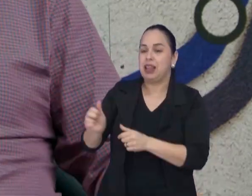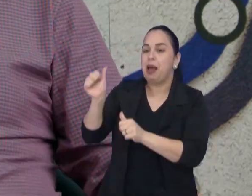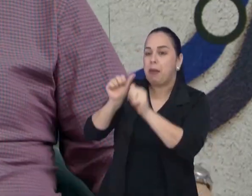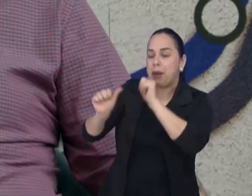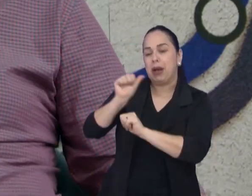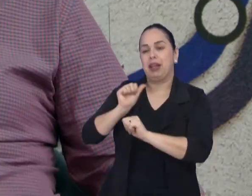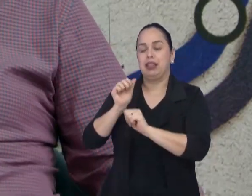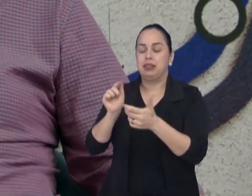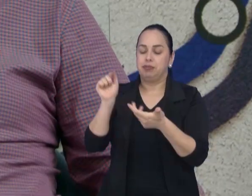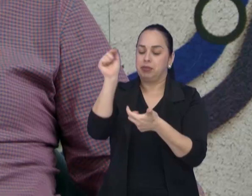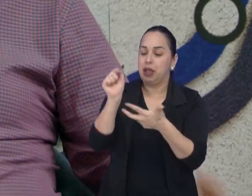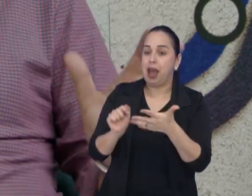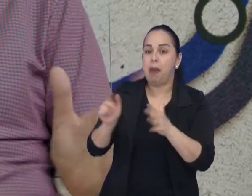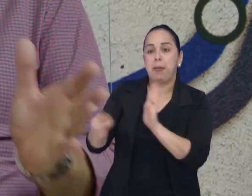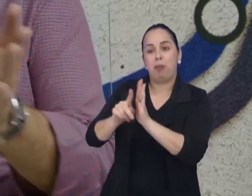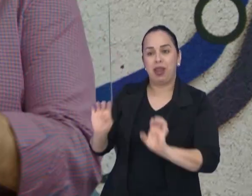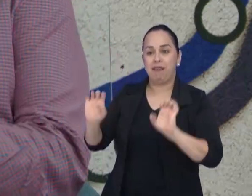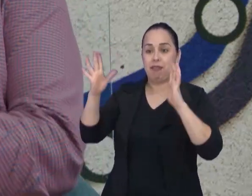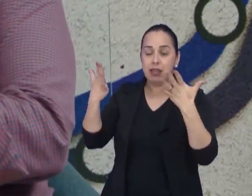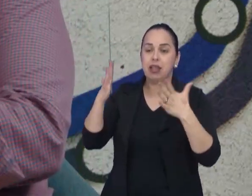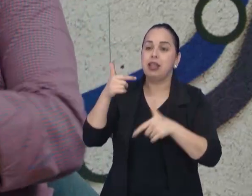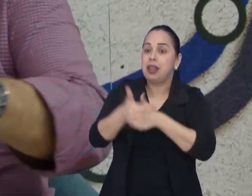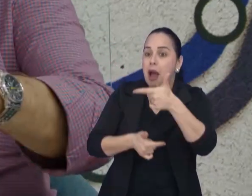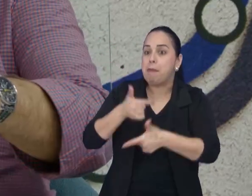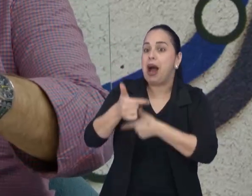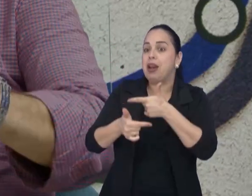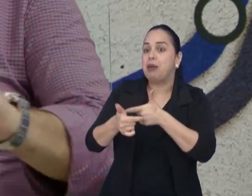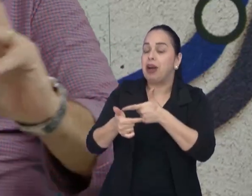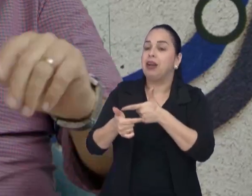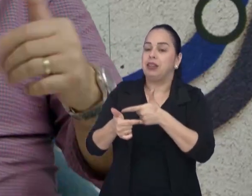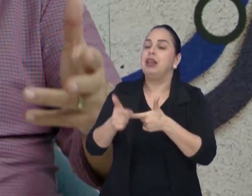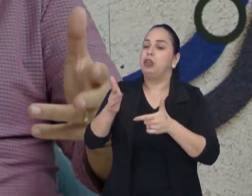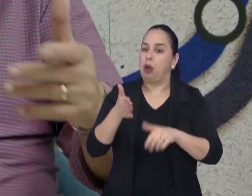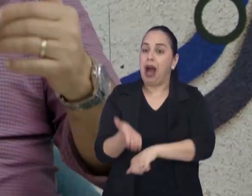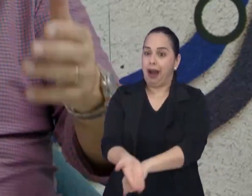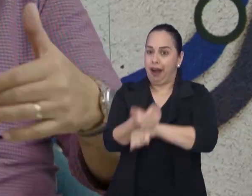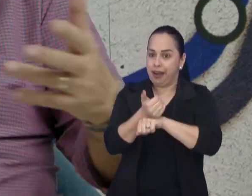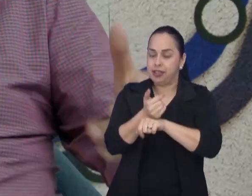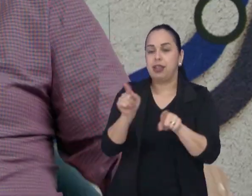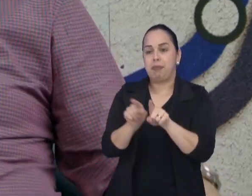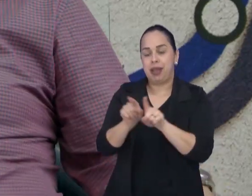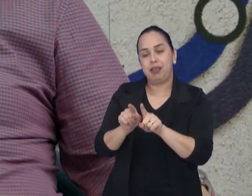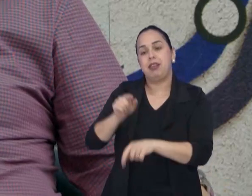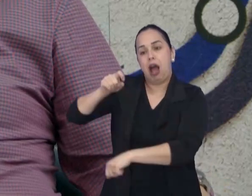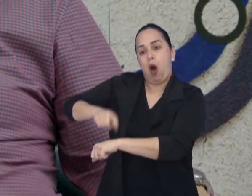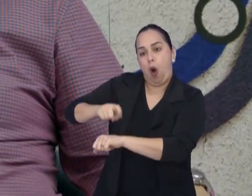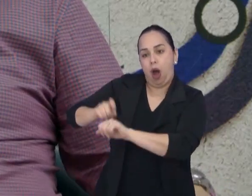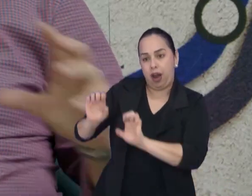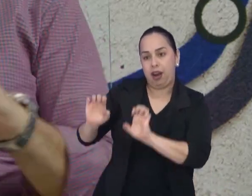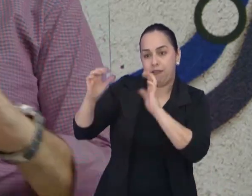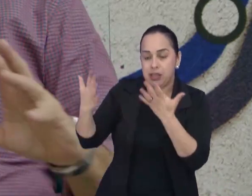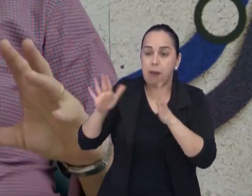compõe o aspecto da festa, mas que trabalham para produzir isso. E depois na festa, claro, são distribuídos pelas próprias